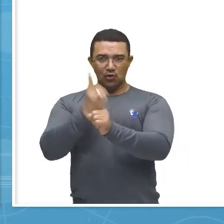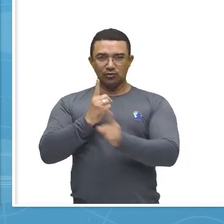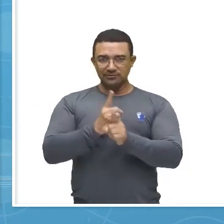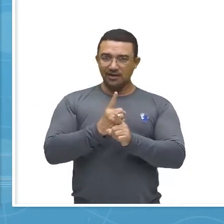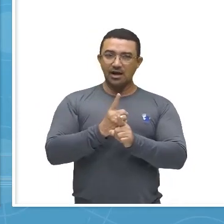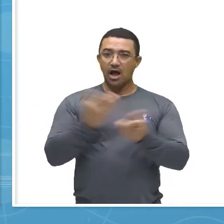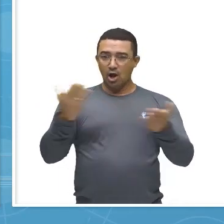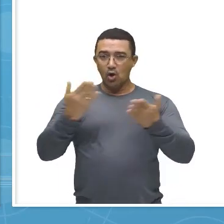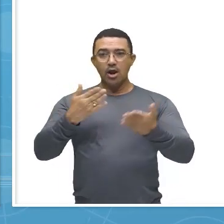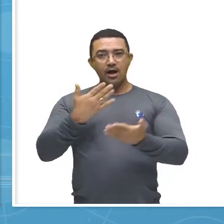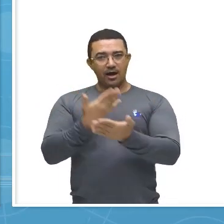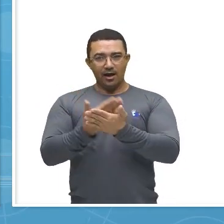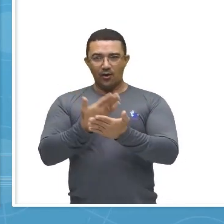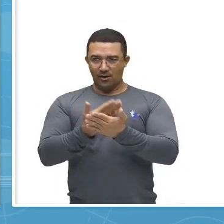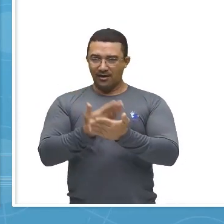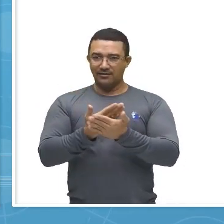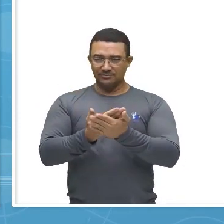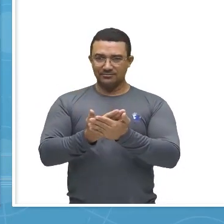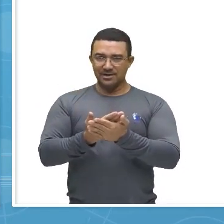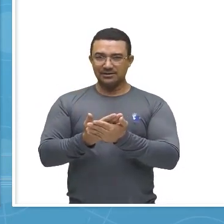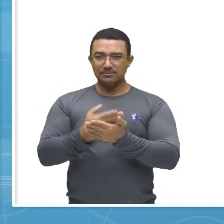agora com a aula de matemática. Tchau.